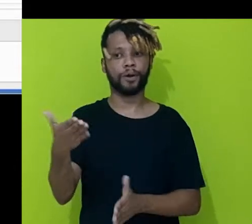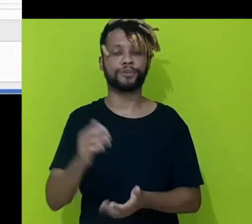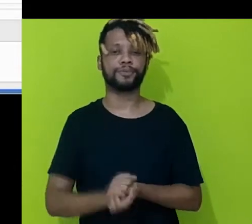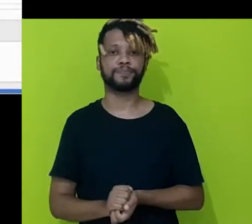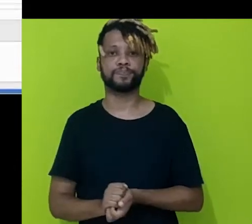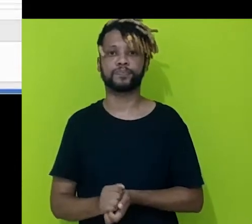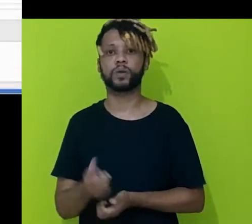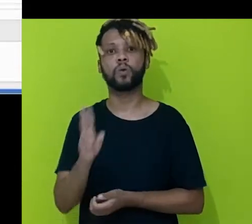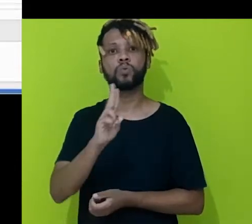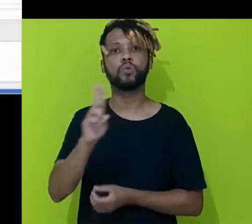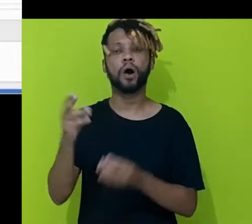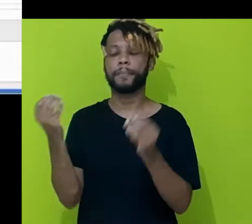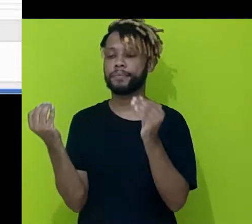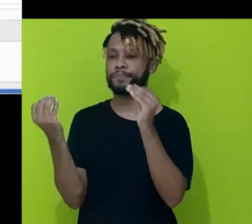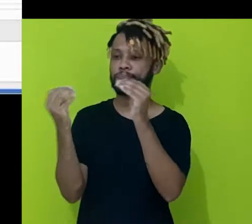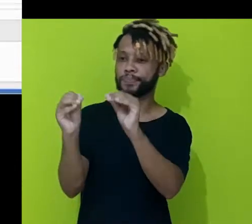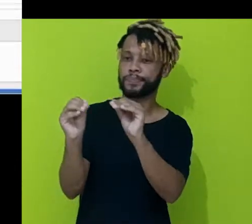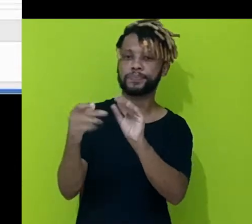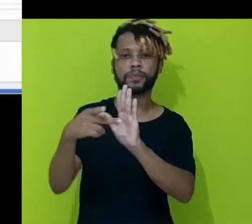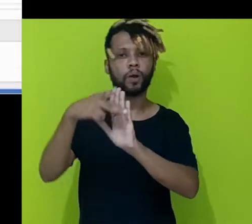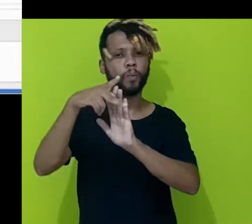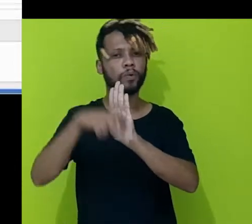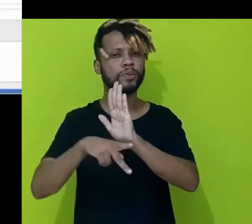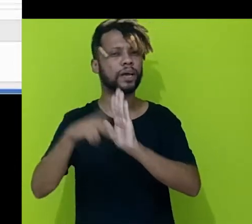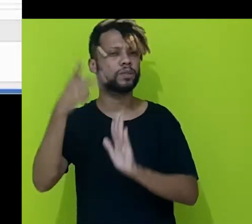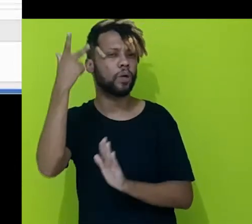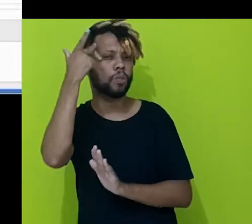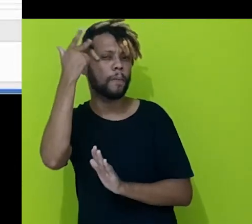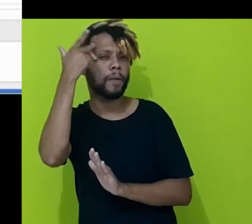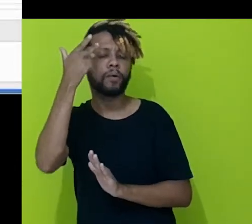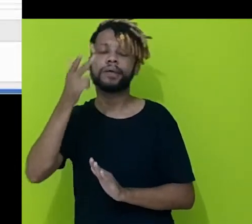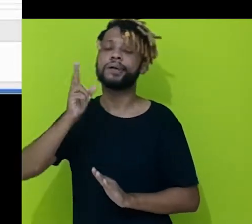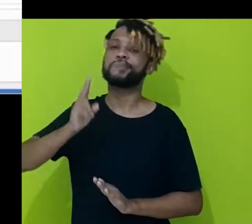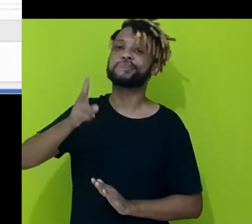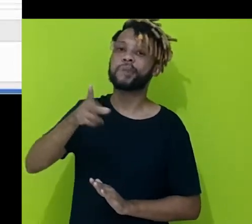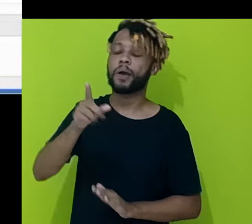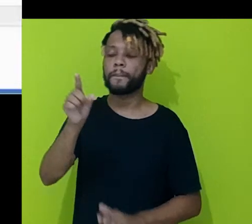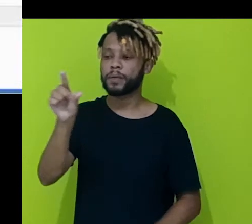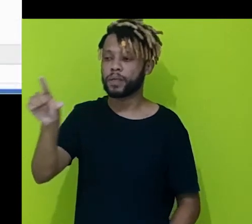Os projetos normais, a gente sempre seleciona aqui o singular.